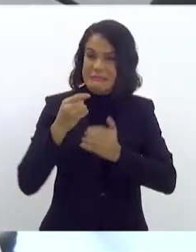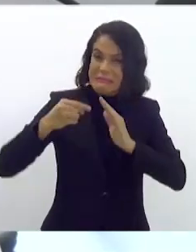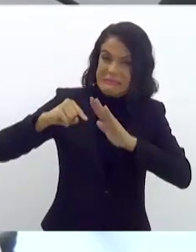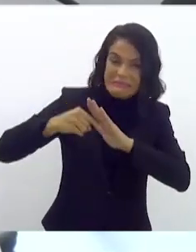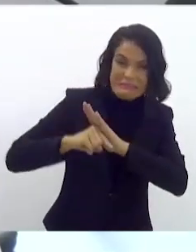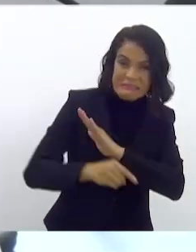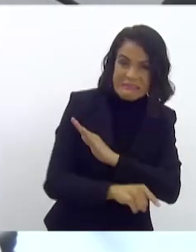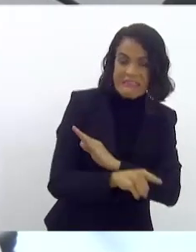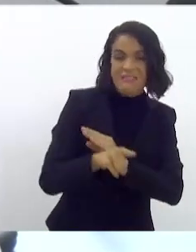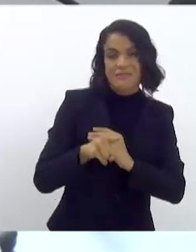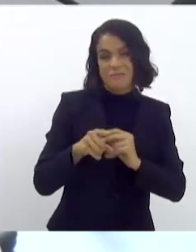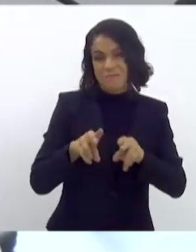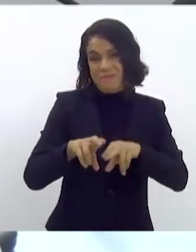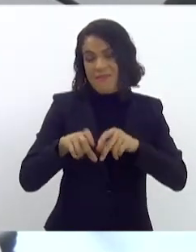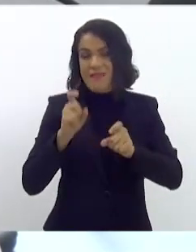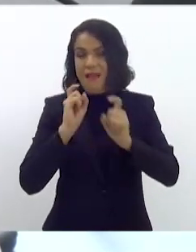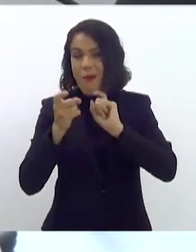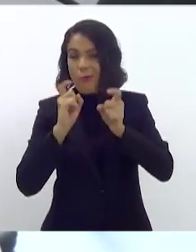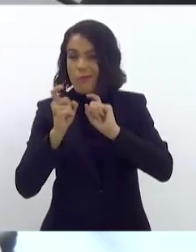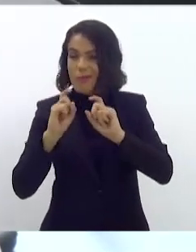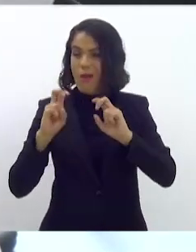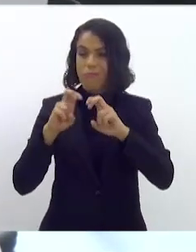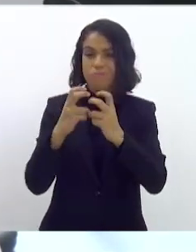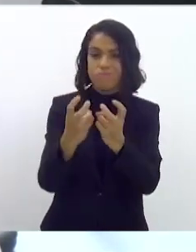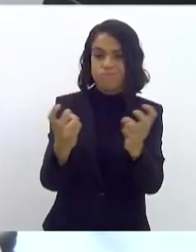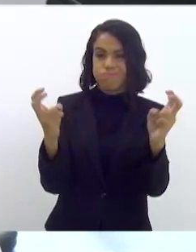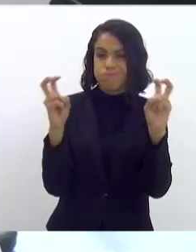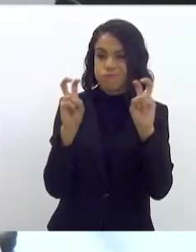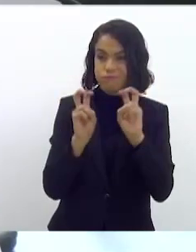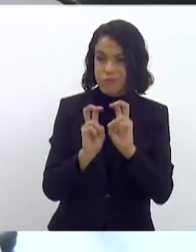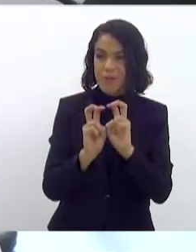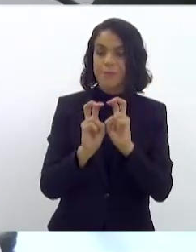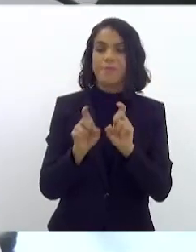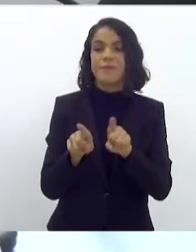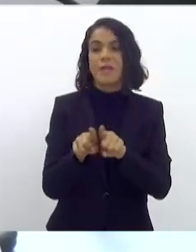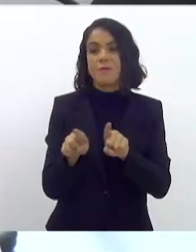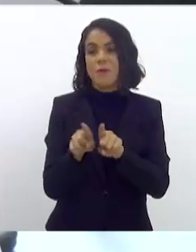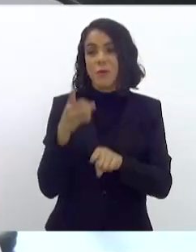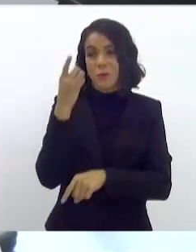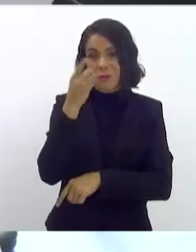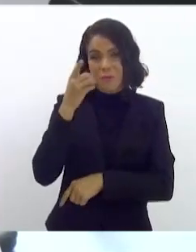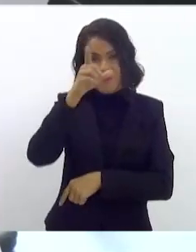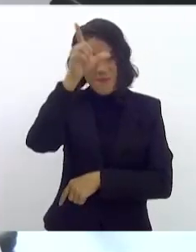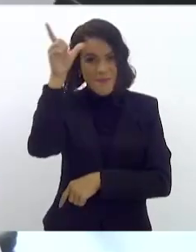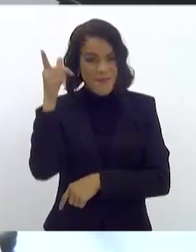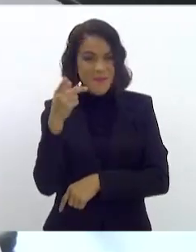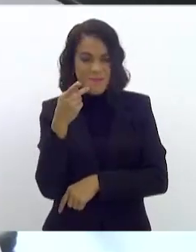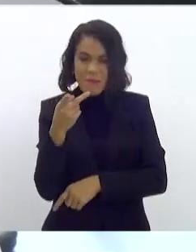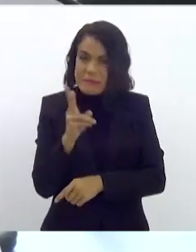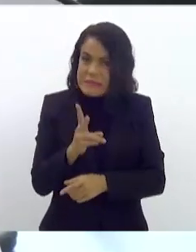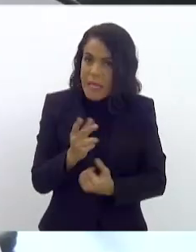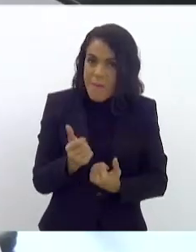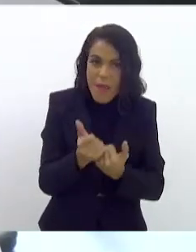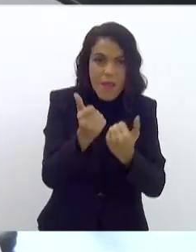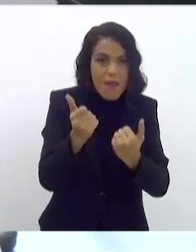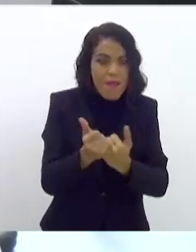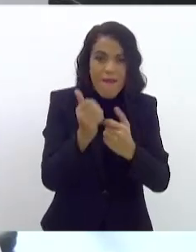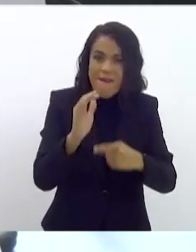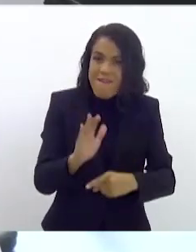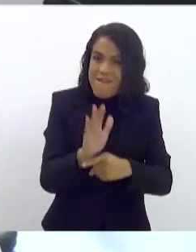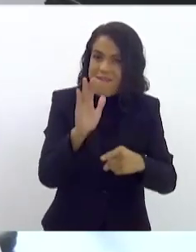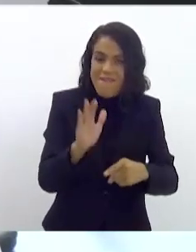dessas oitivas qualificadas. O deputado Luiz Paulo, que vem sempre contribuindo, de fato,